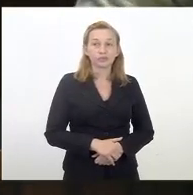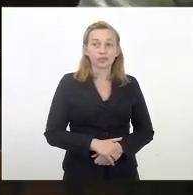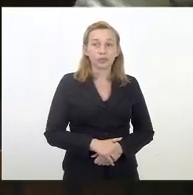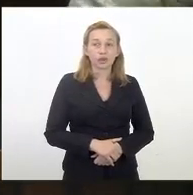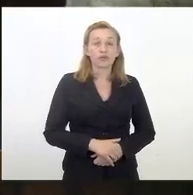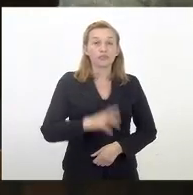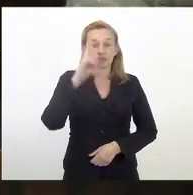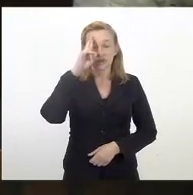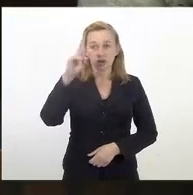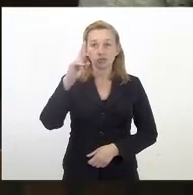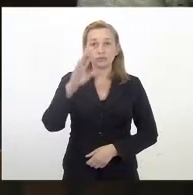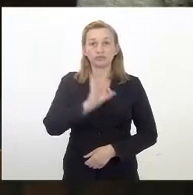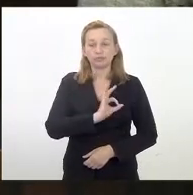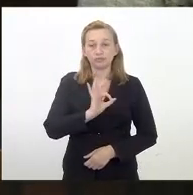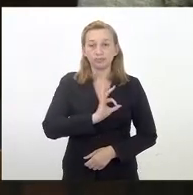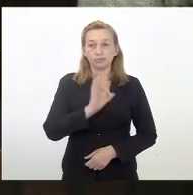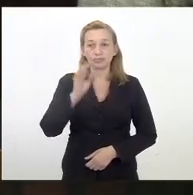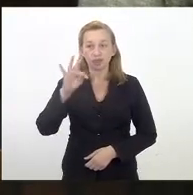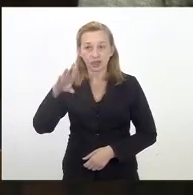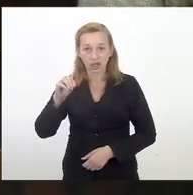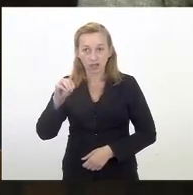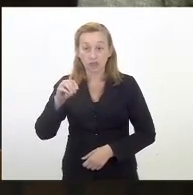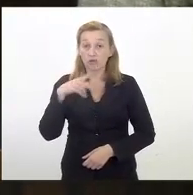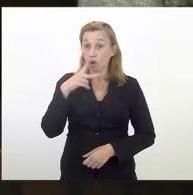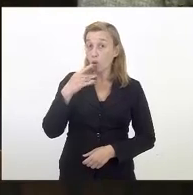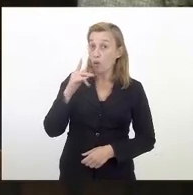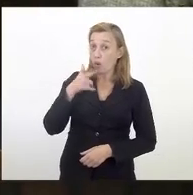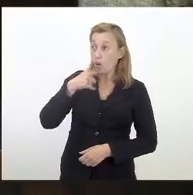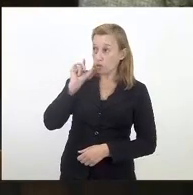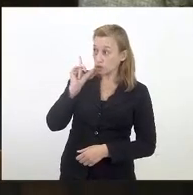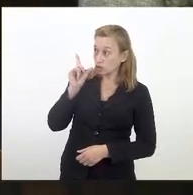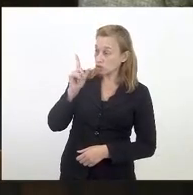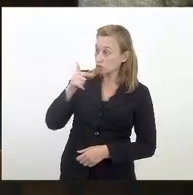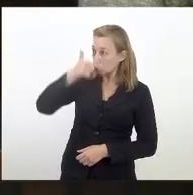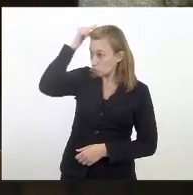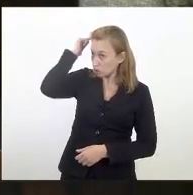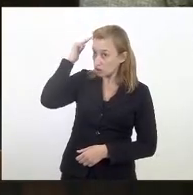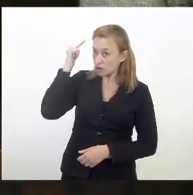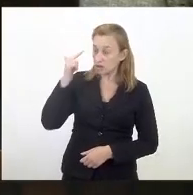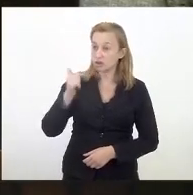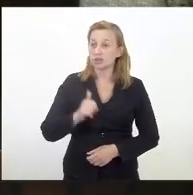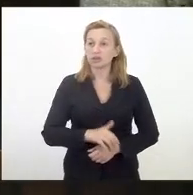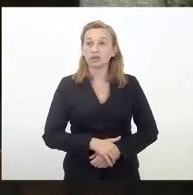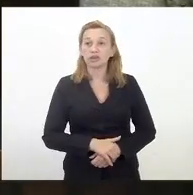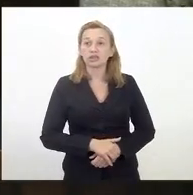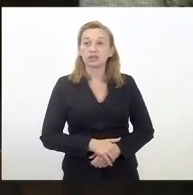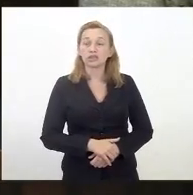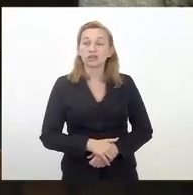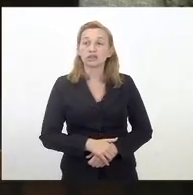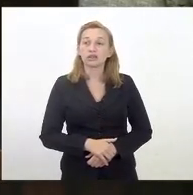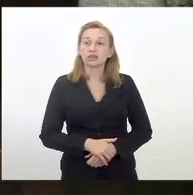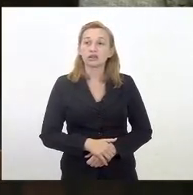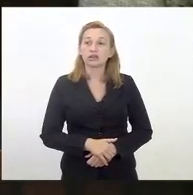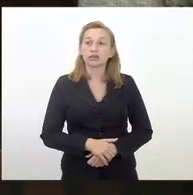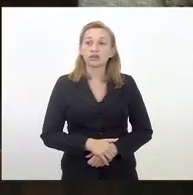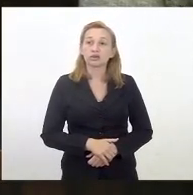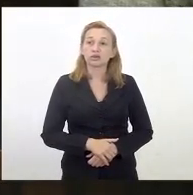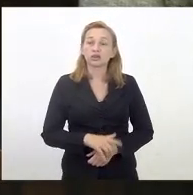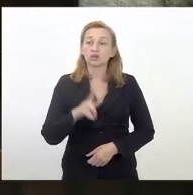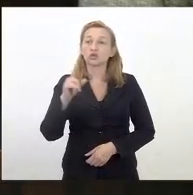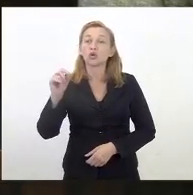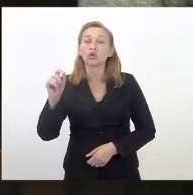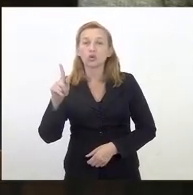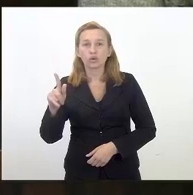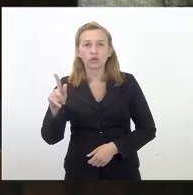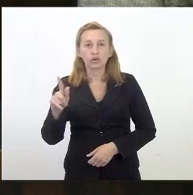Subtenente Bernardo Bernardo falou ontem para mim Luiz que tem um slogan é e os